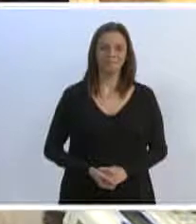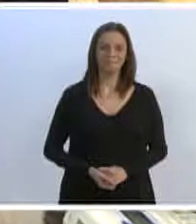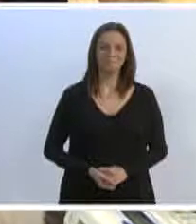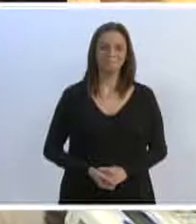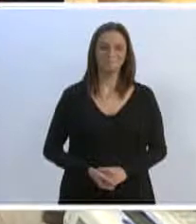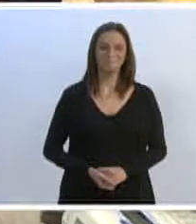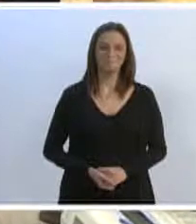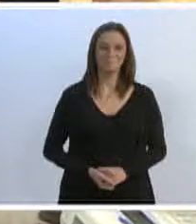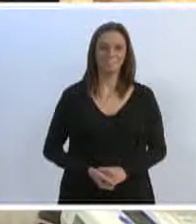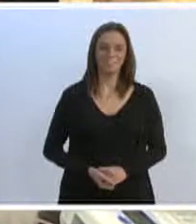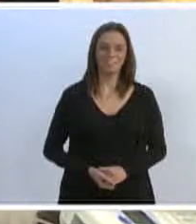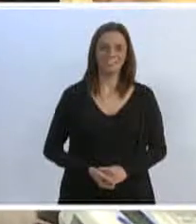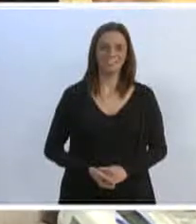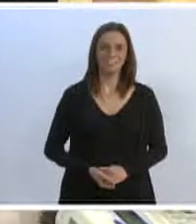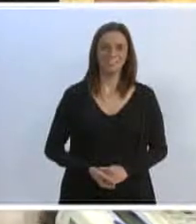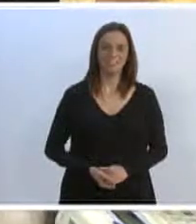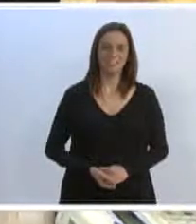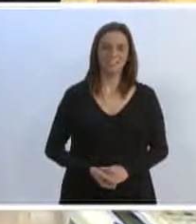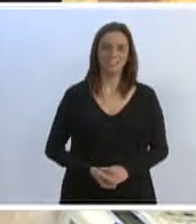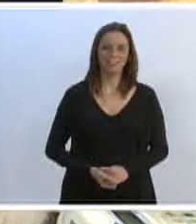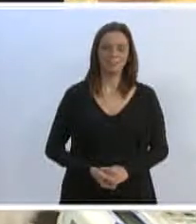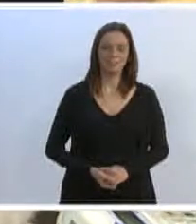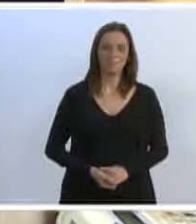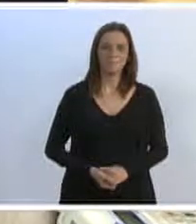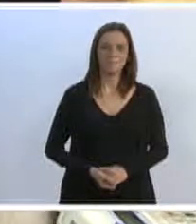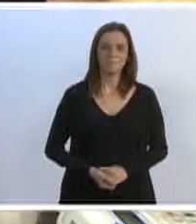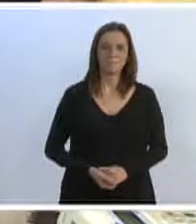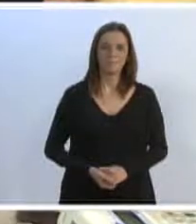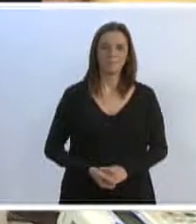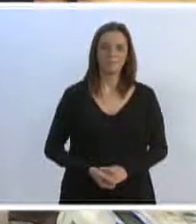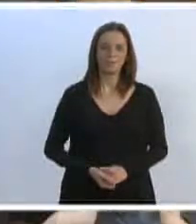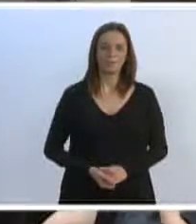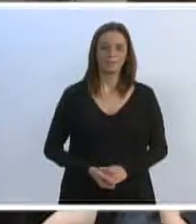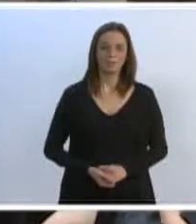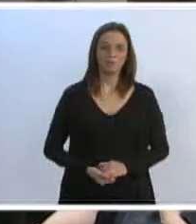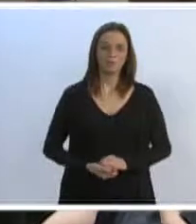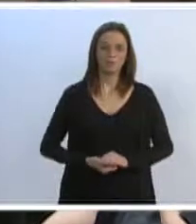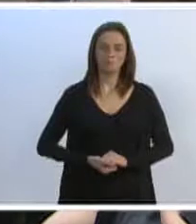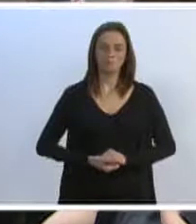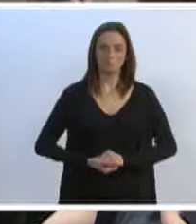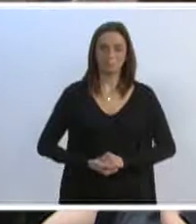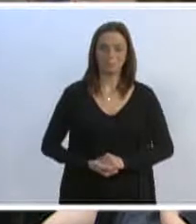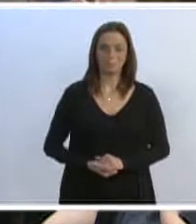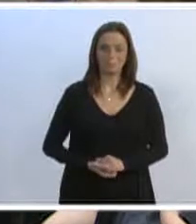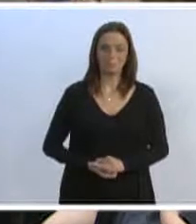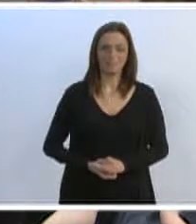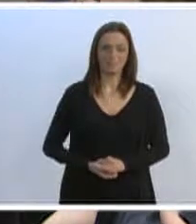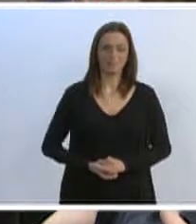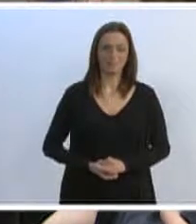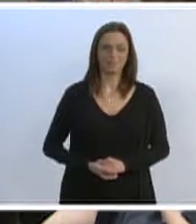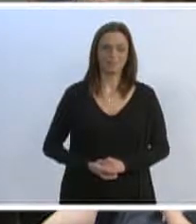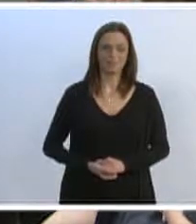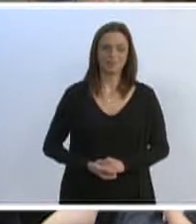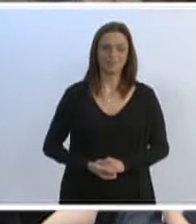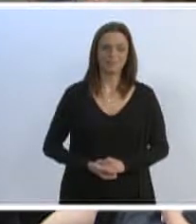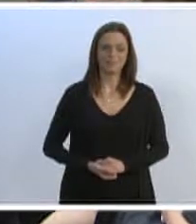foi a remodelação do projeto gráfico, do projeto editorial e da contextualização científica que a Blumenau em Cadernos